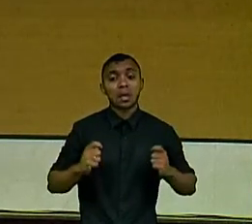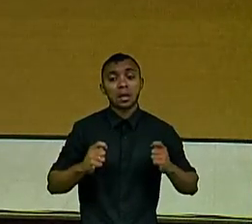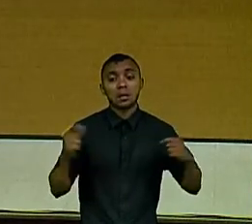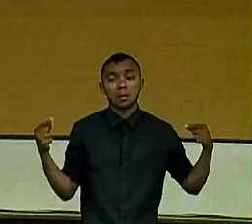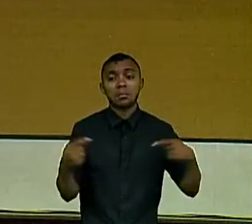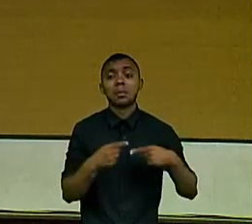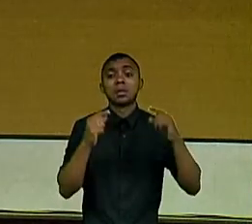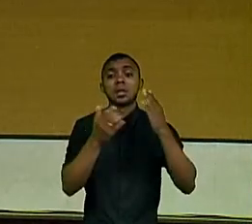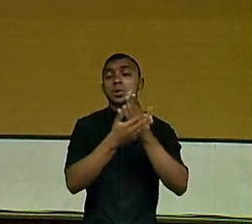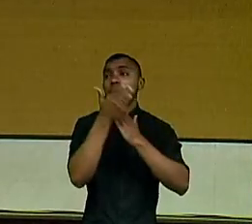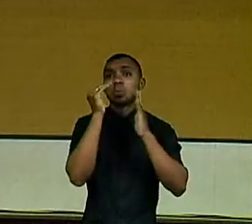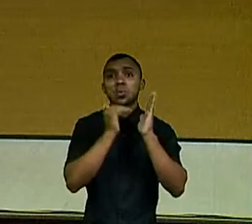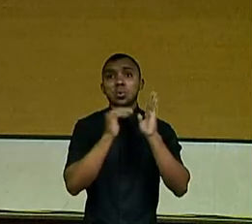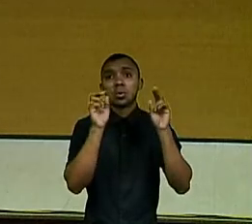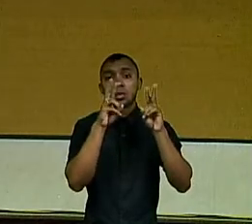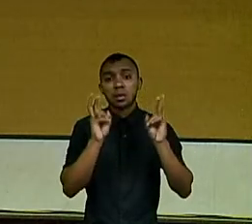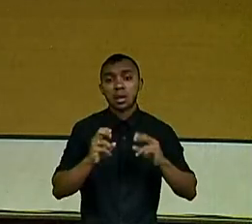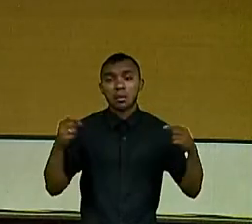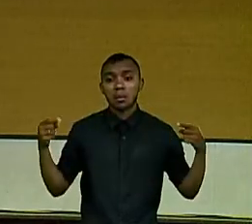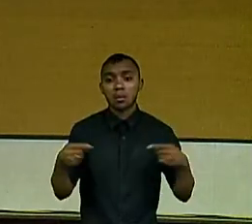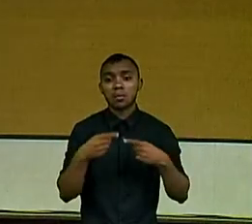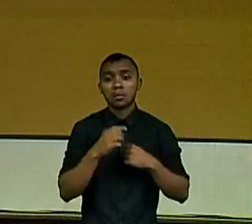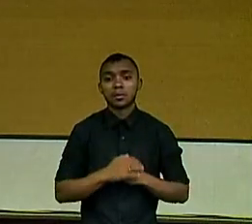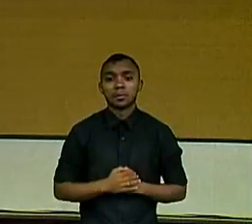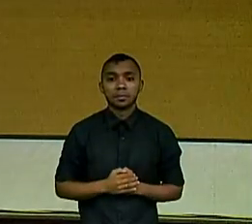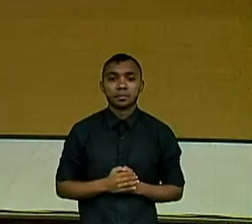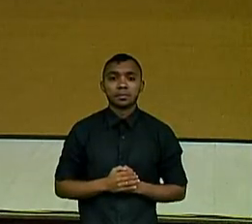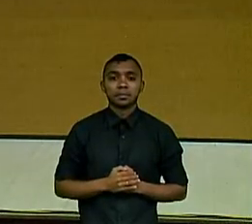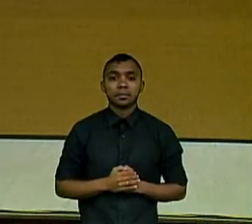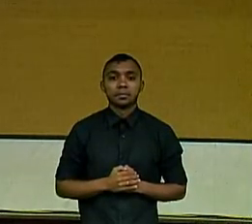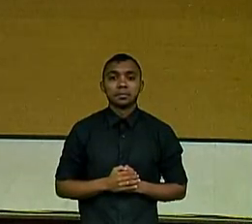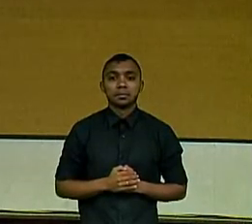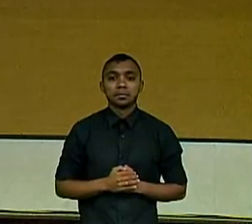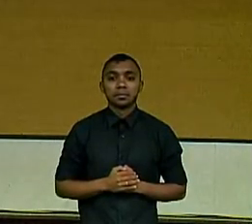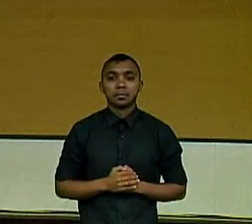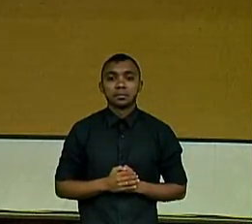temas mais de 110